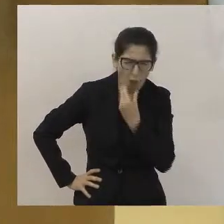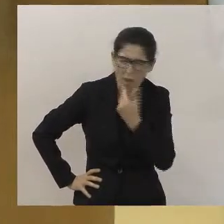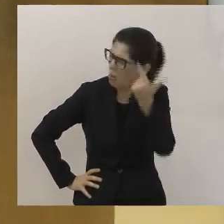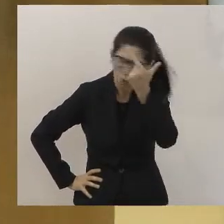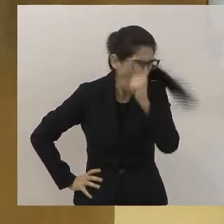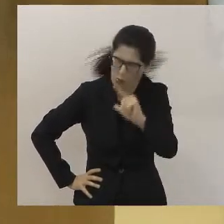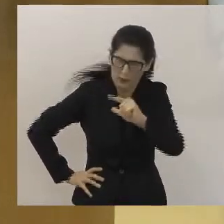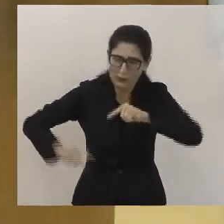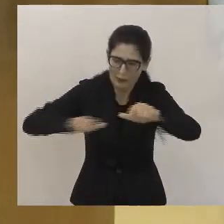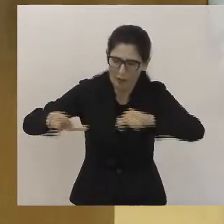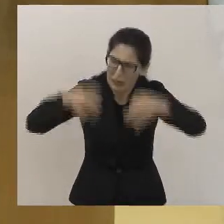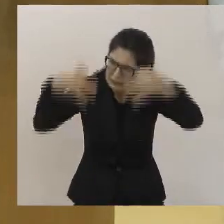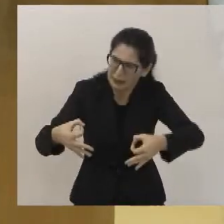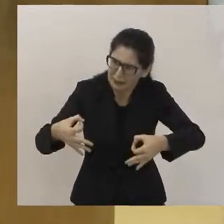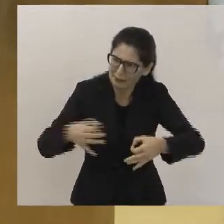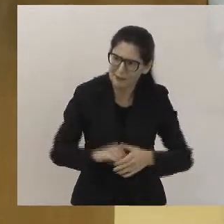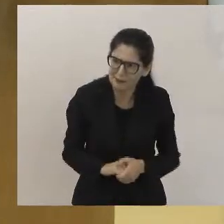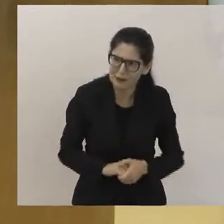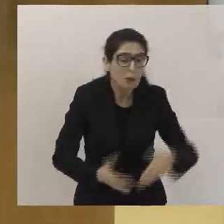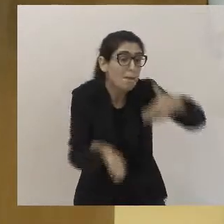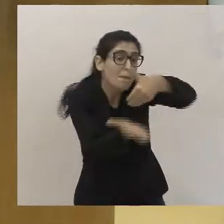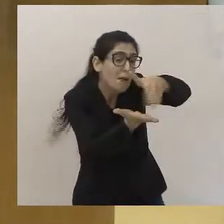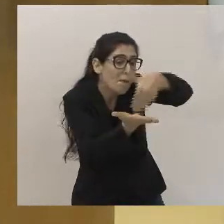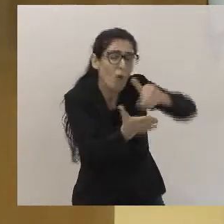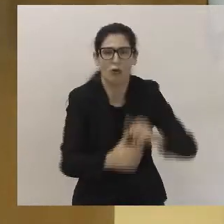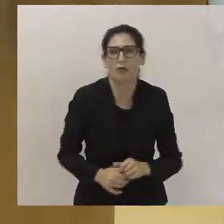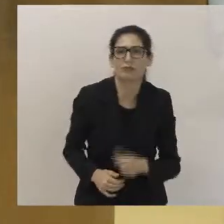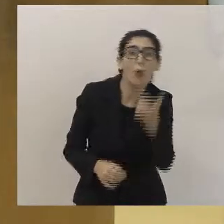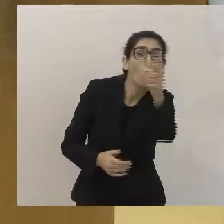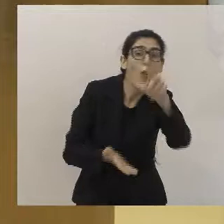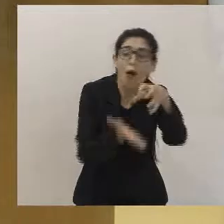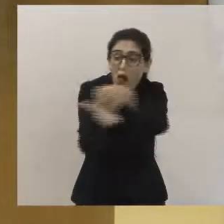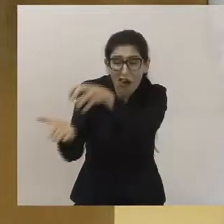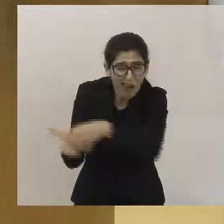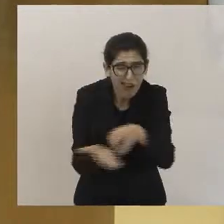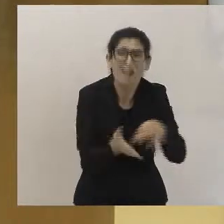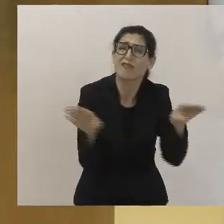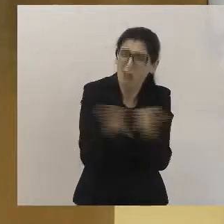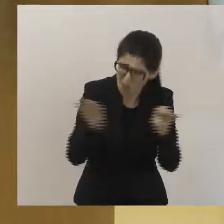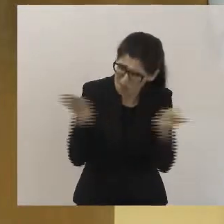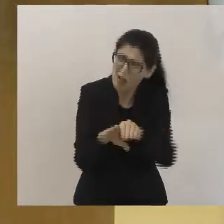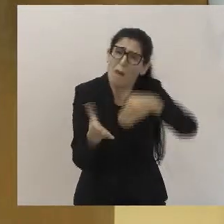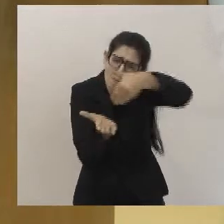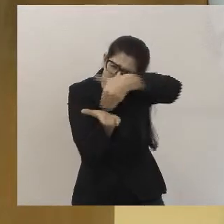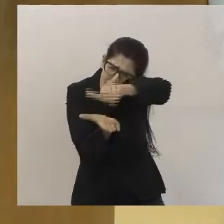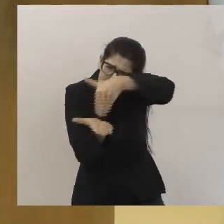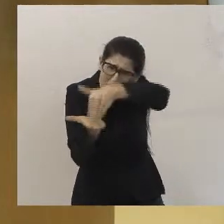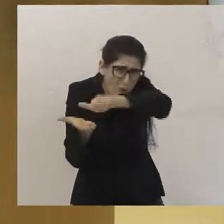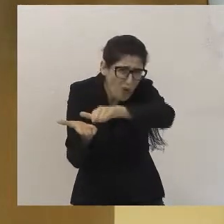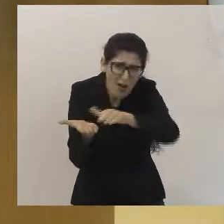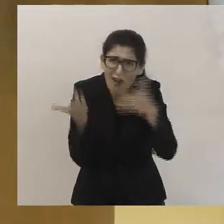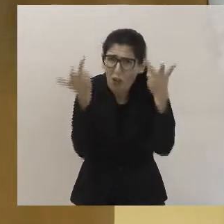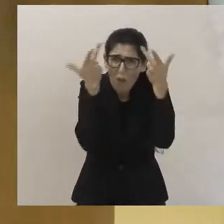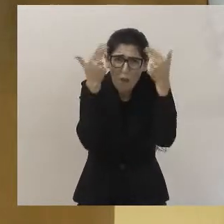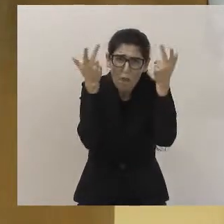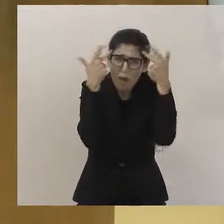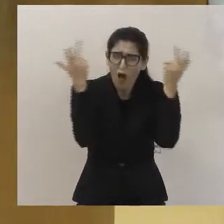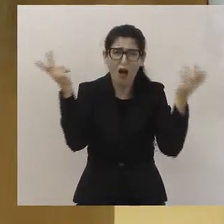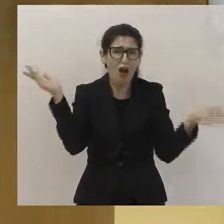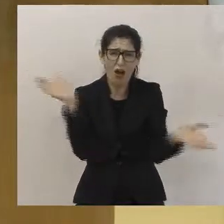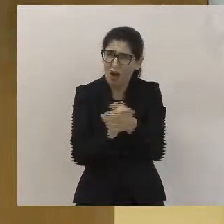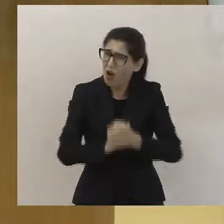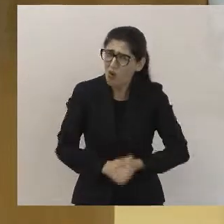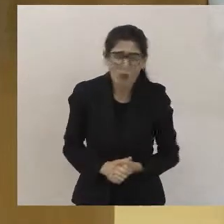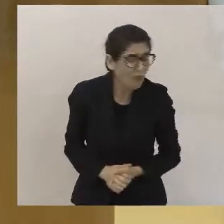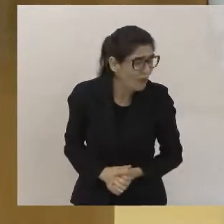e não só na mobilidade urbana não também nas outras secretarias da mulher dilma não está funcionando